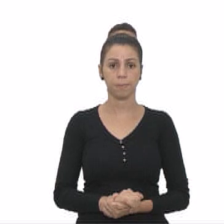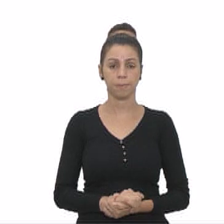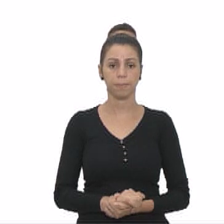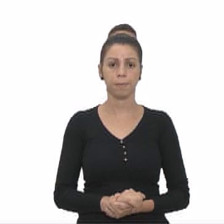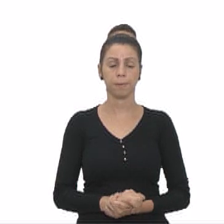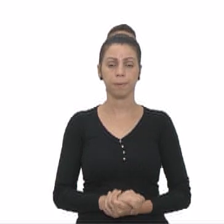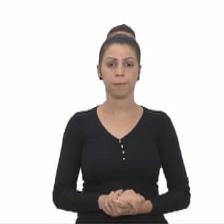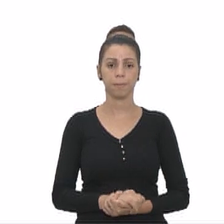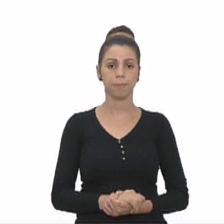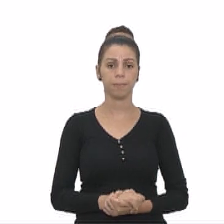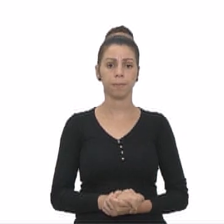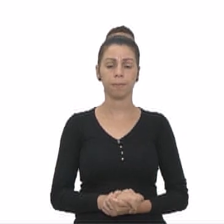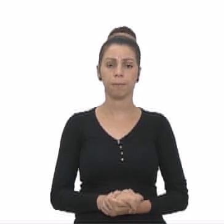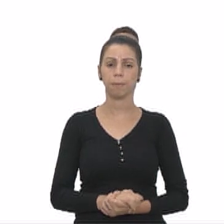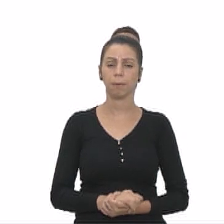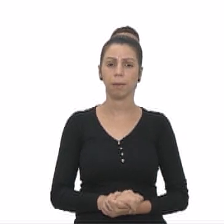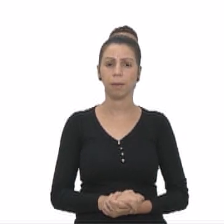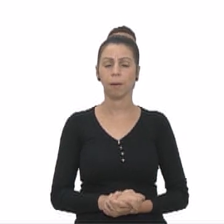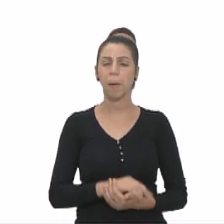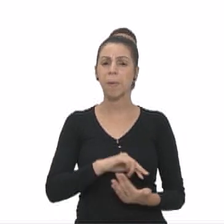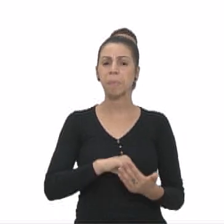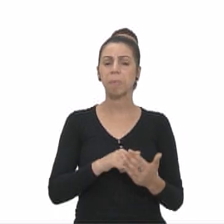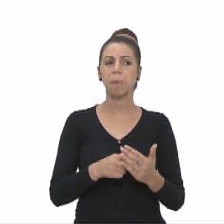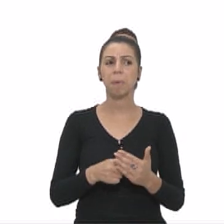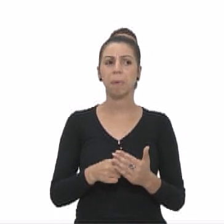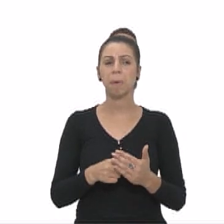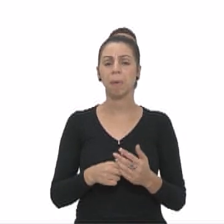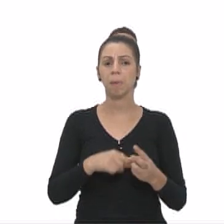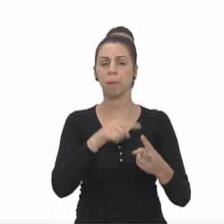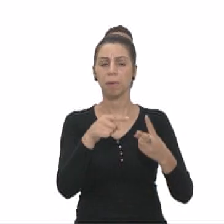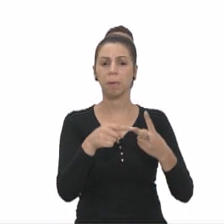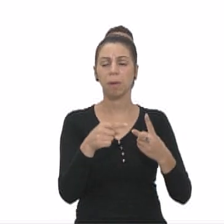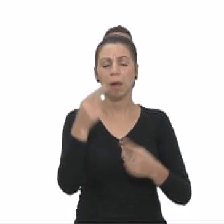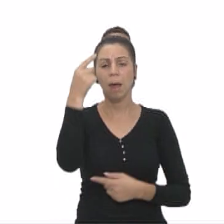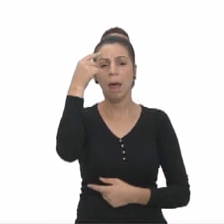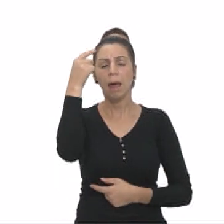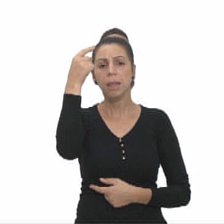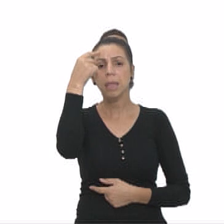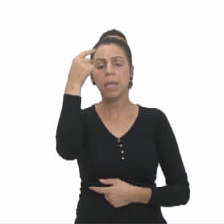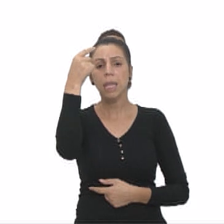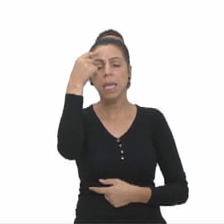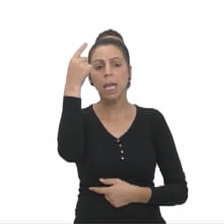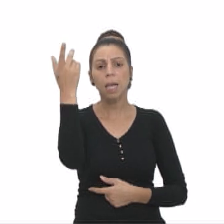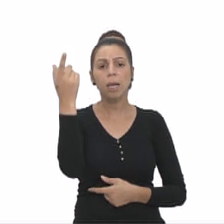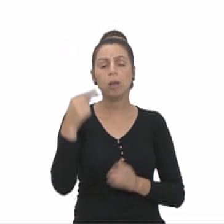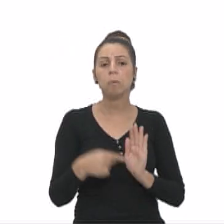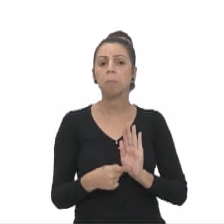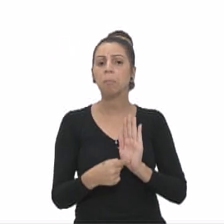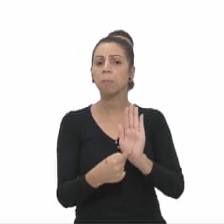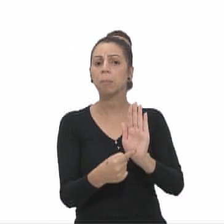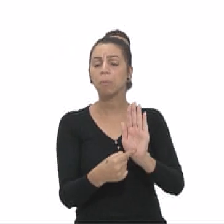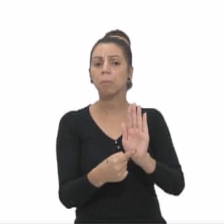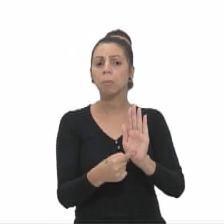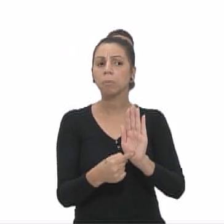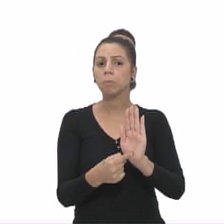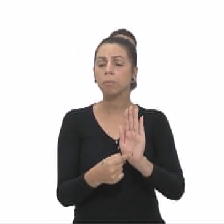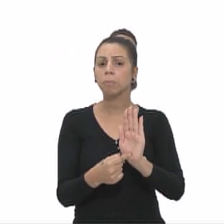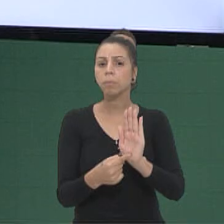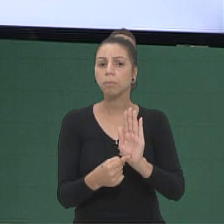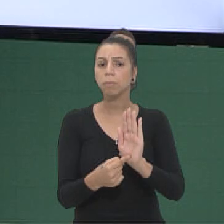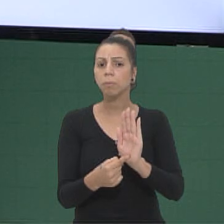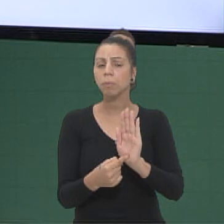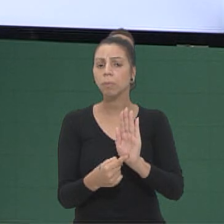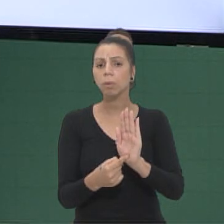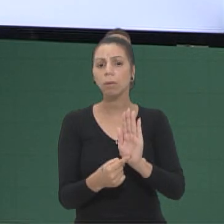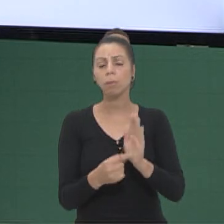Que sugiere? Que ideia nos traz somente esse verso? E qual é o tempo verbal